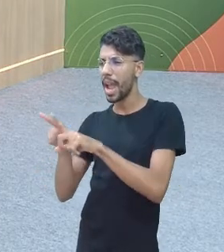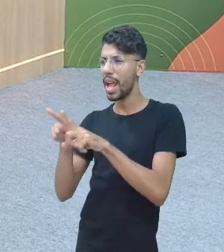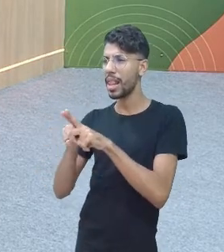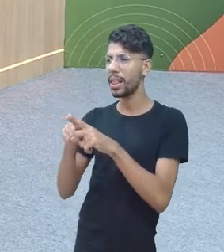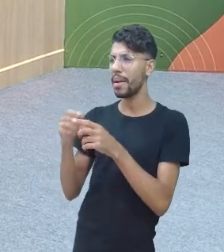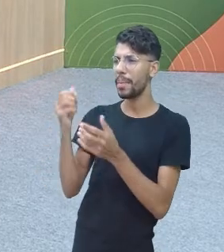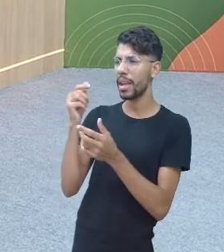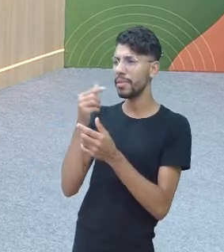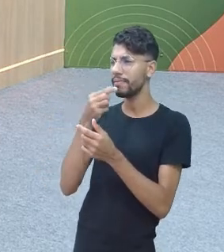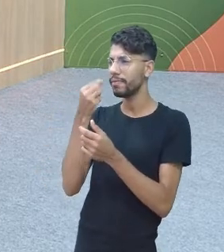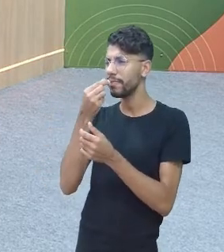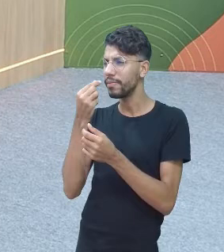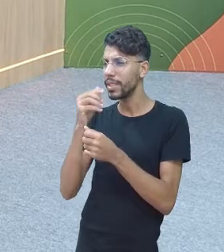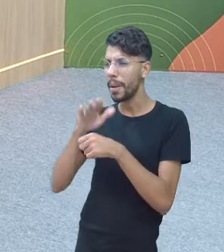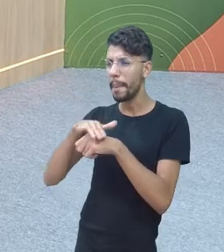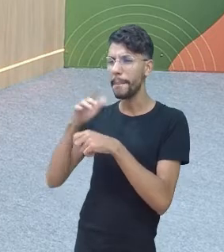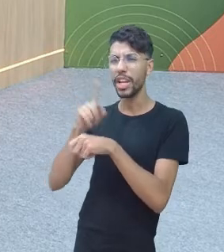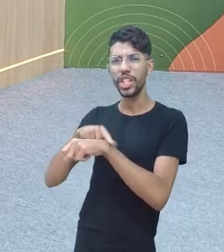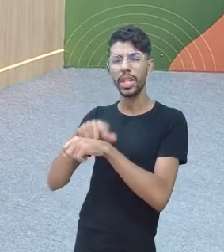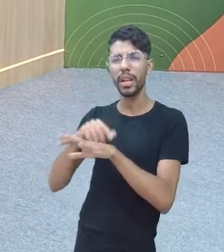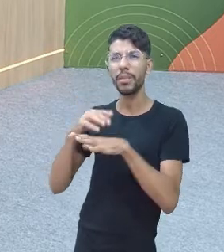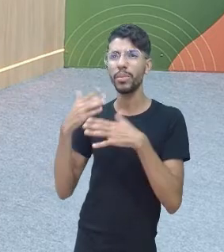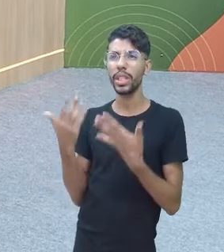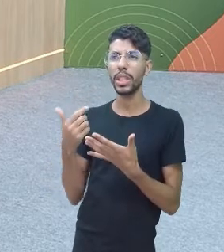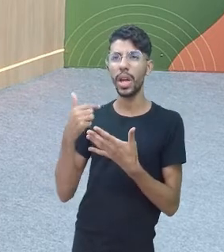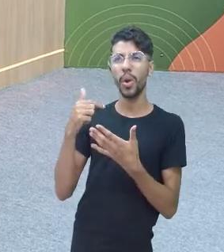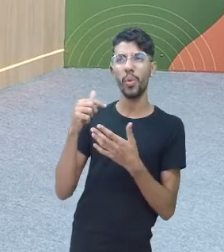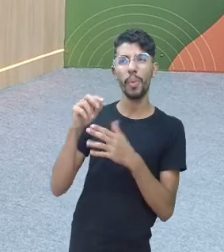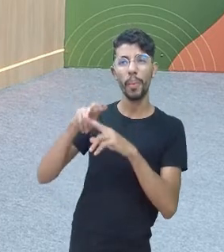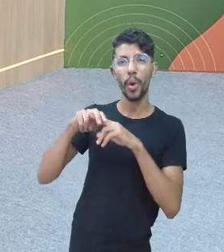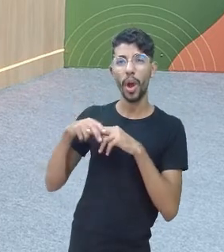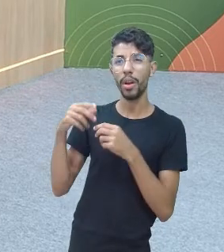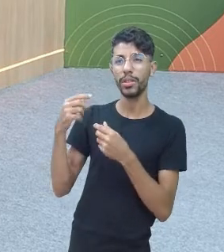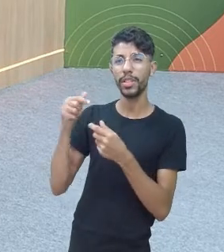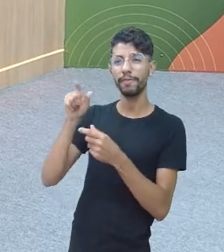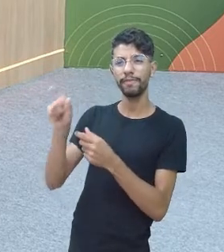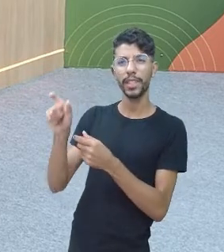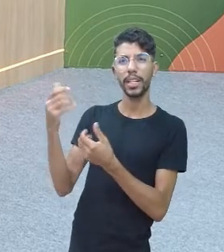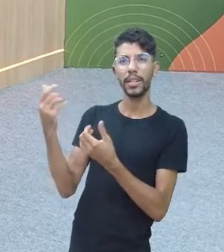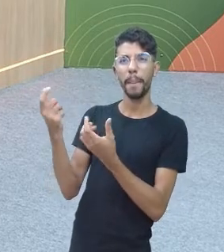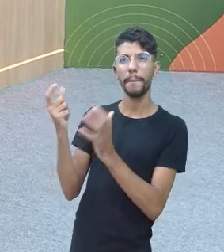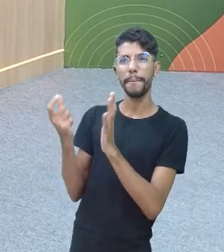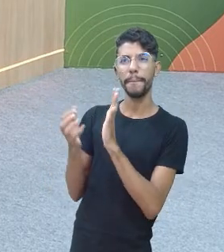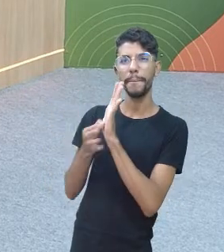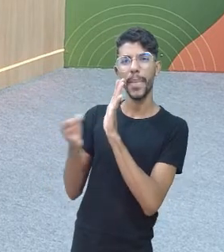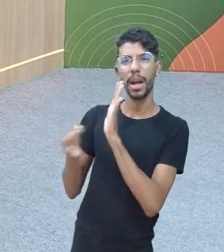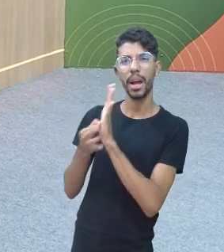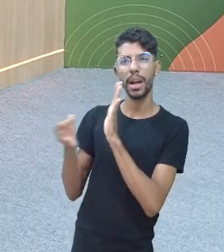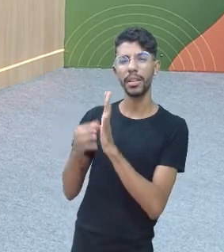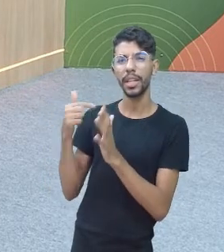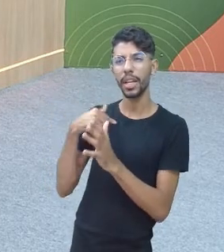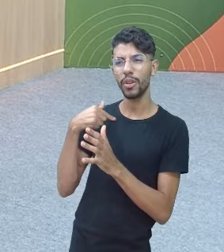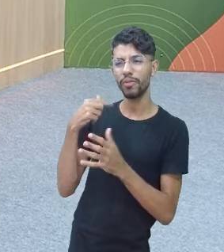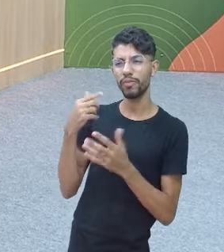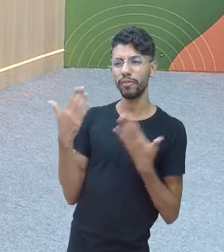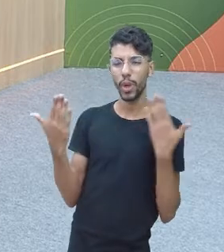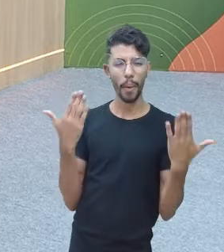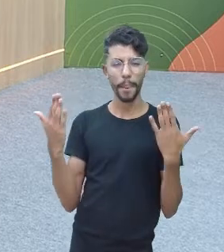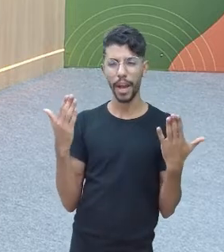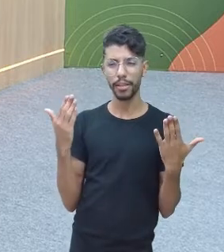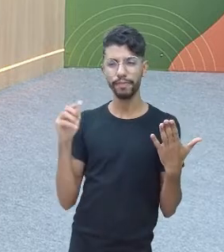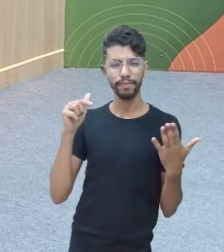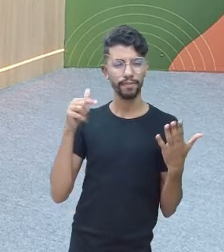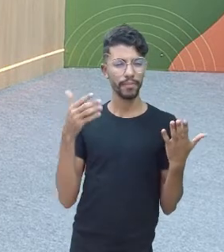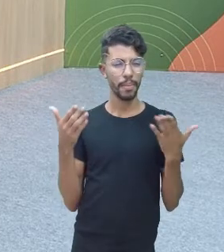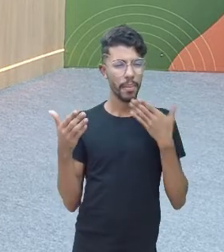dele, eu consigo me convencer de que a escolha B realmente é melhor, é mais aproveitável do que a A. Então, o